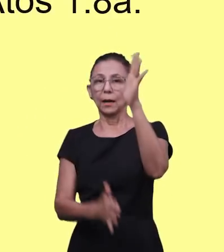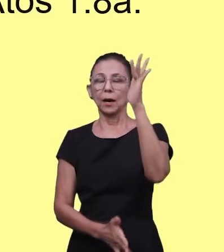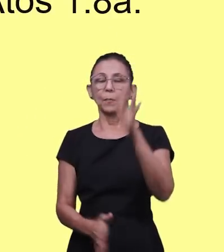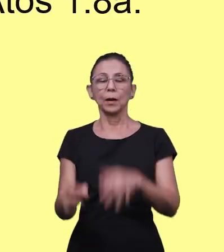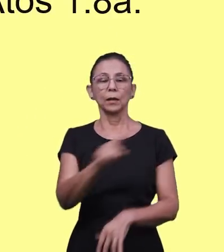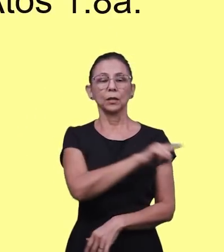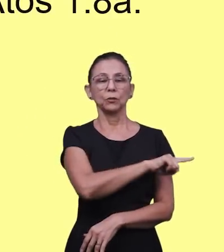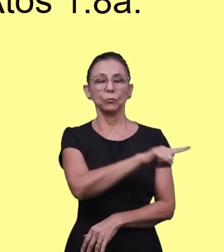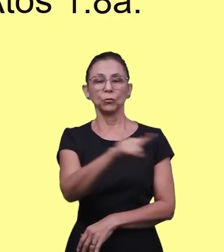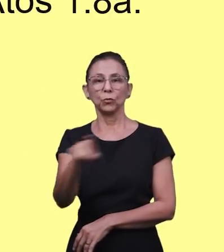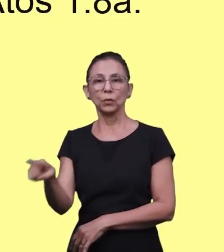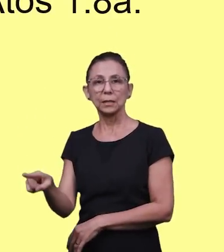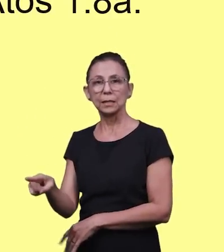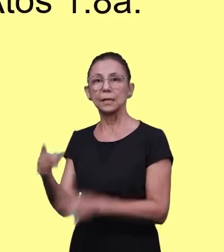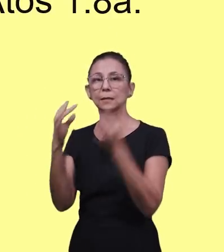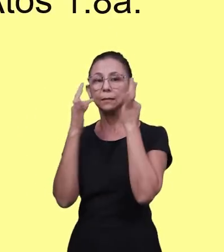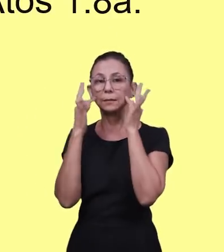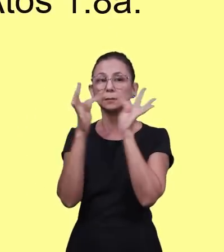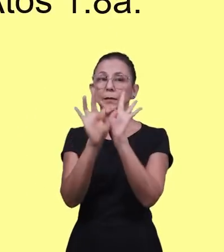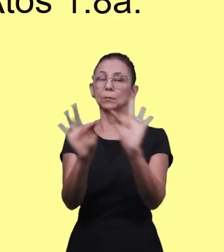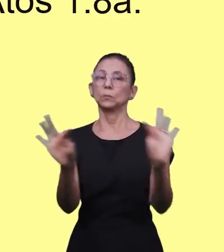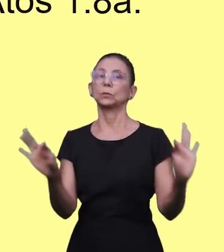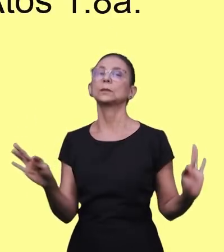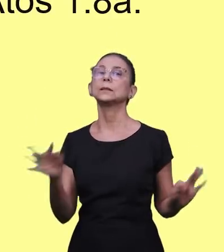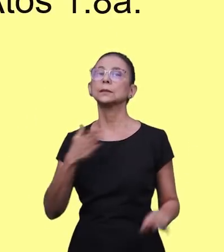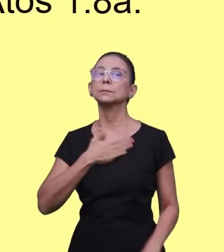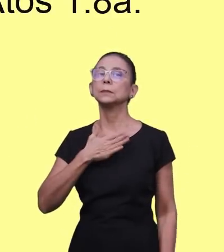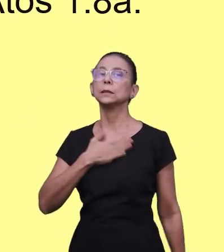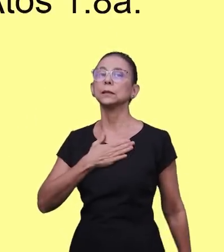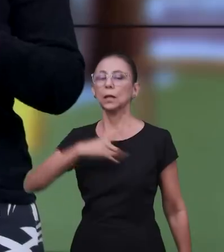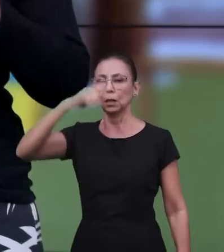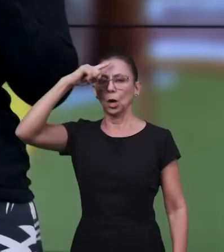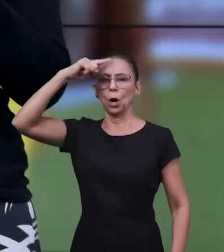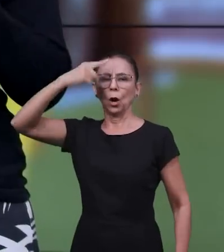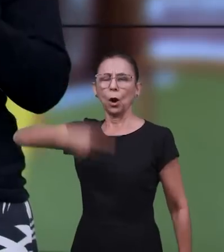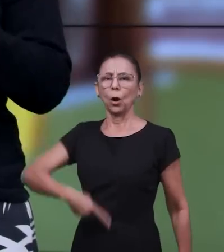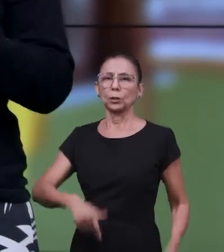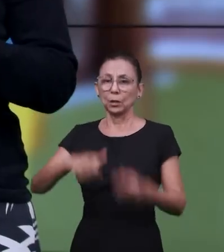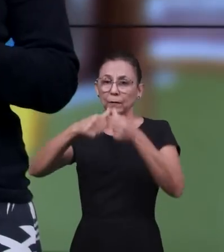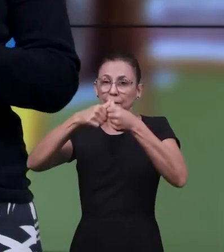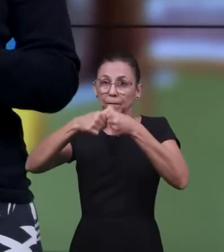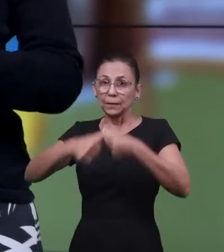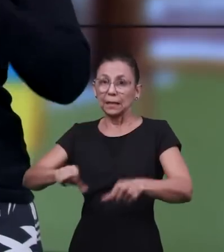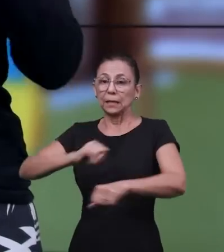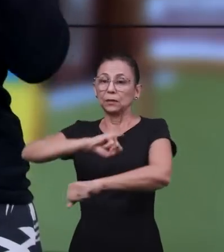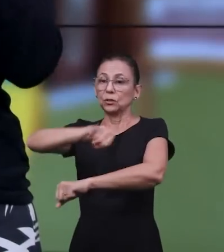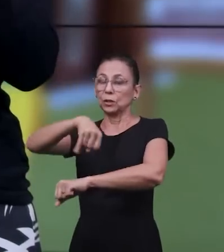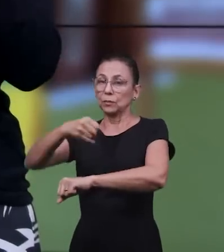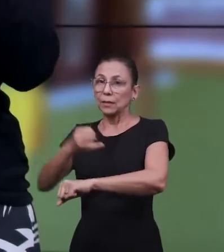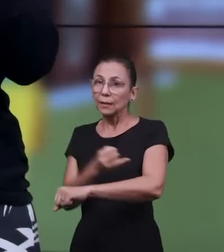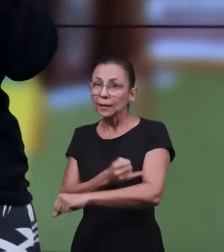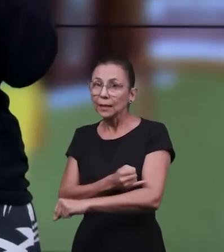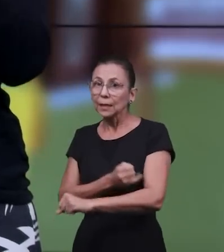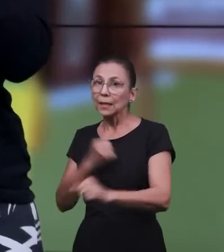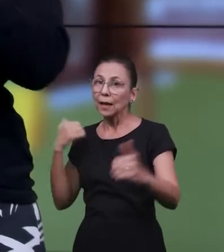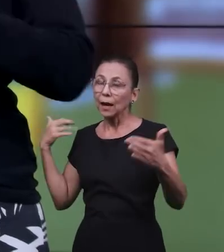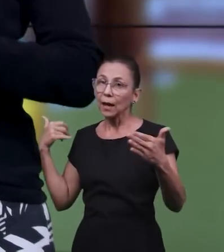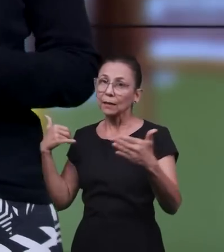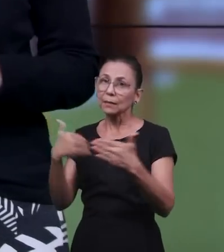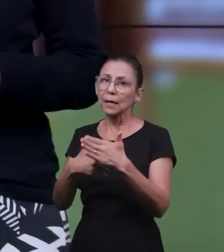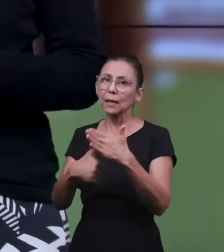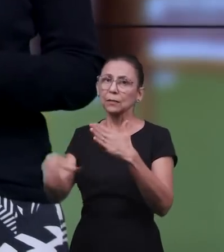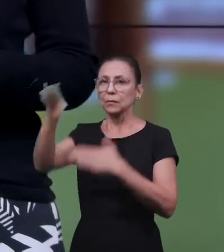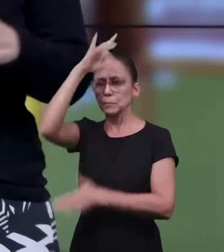e vocês serão as minhas testemunhas. E deu a eles uma ordem: ficai em Jerusalém até que sejais